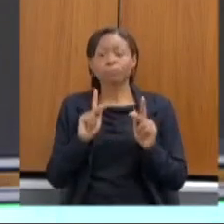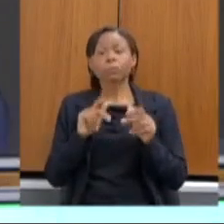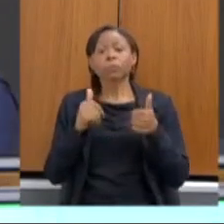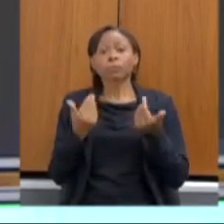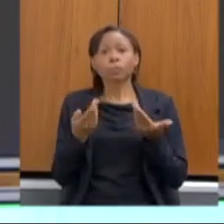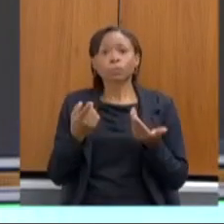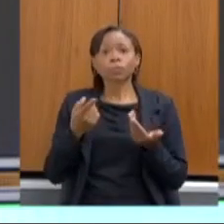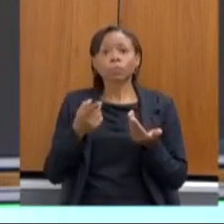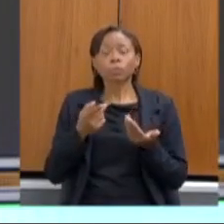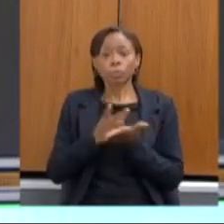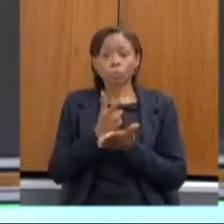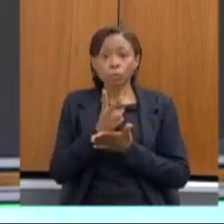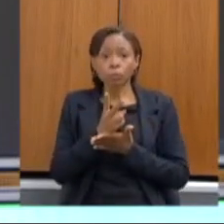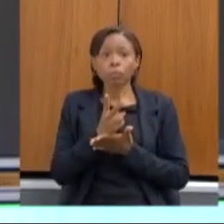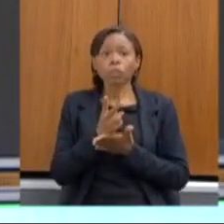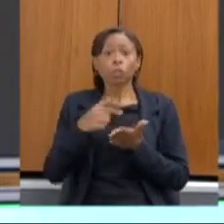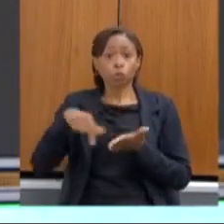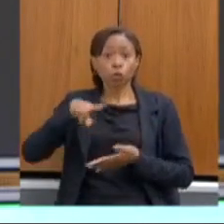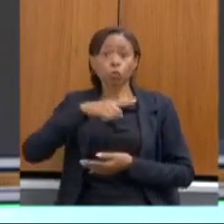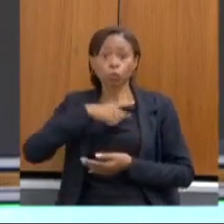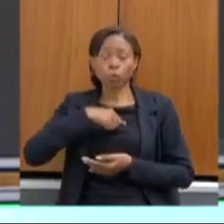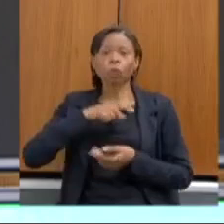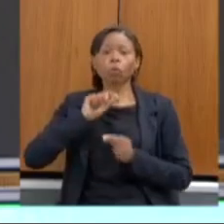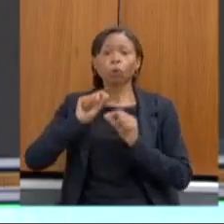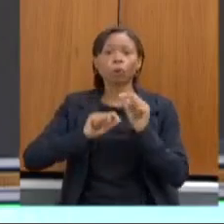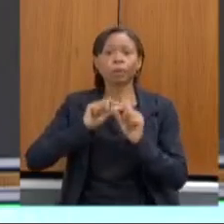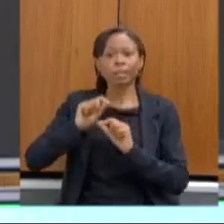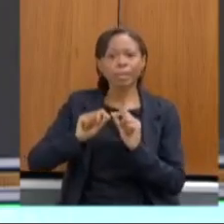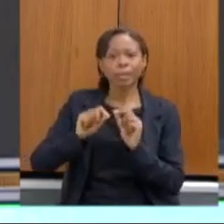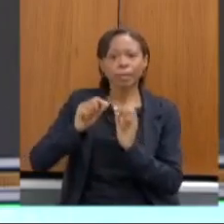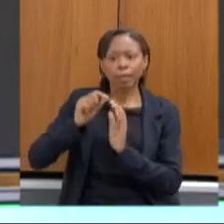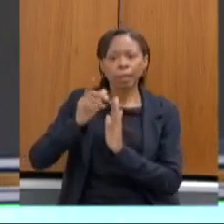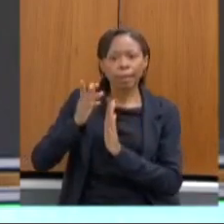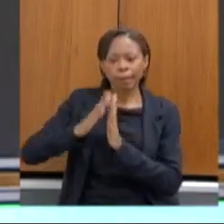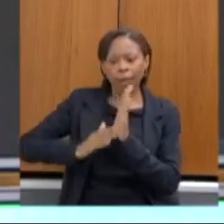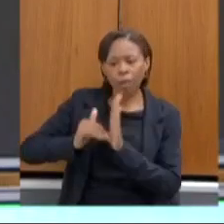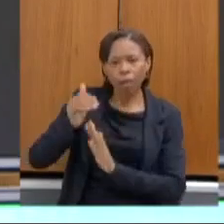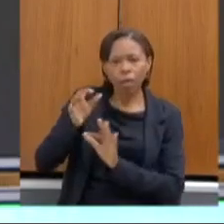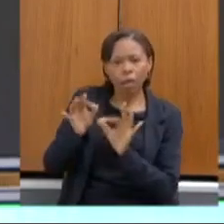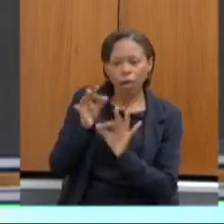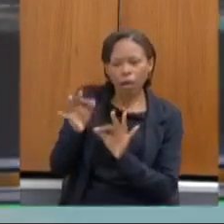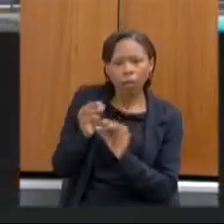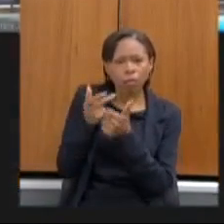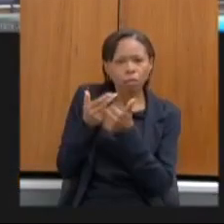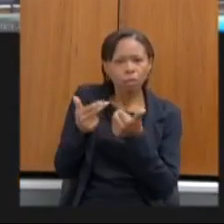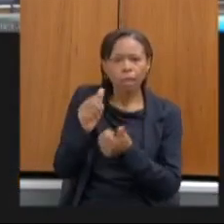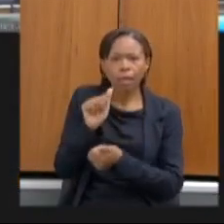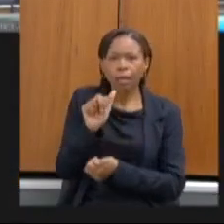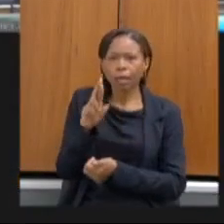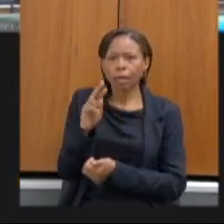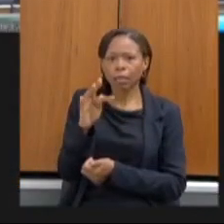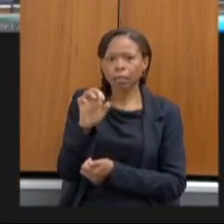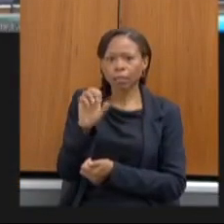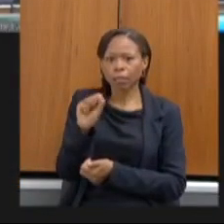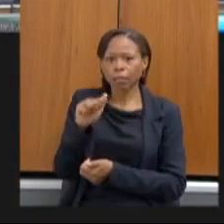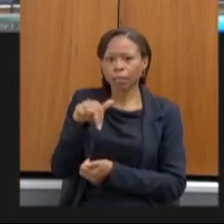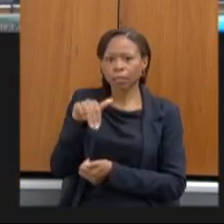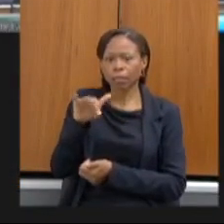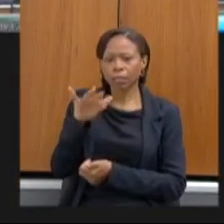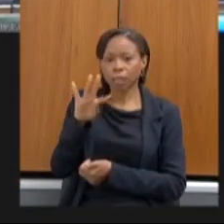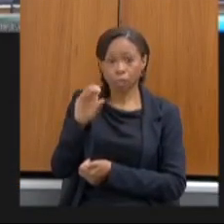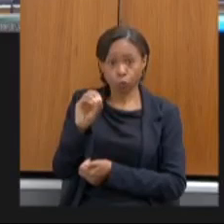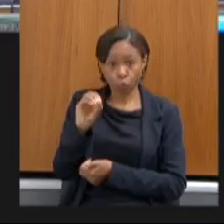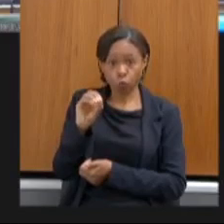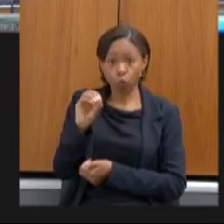a concessão da Carteira do Artesanato virtual antigamente a carteira ela era